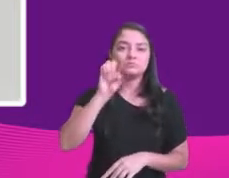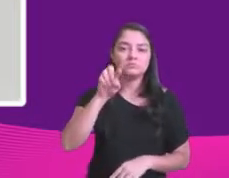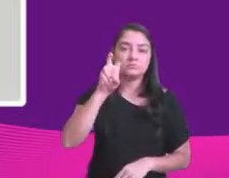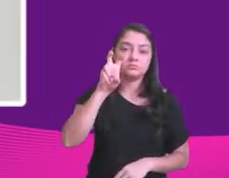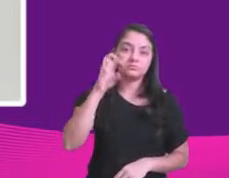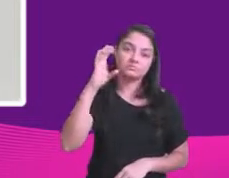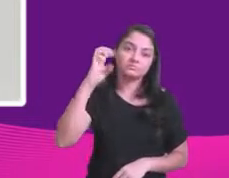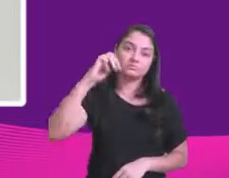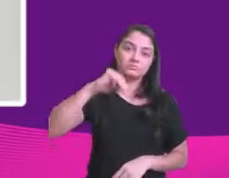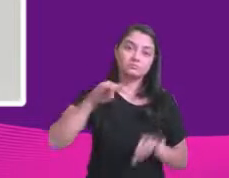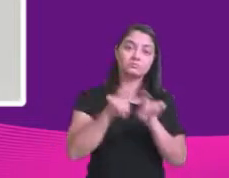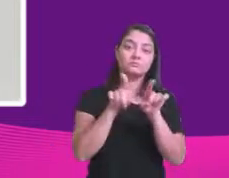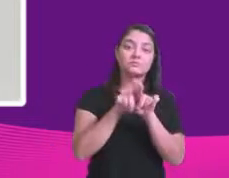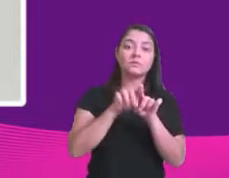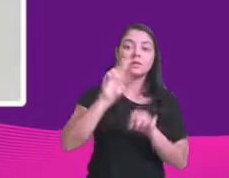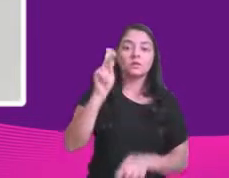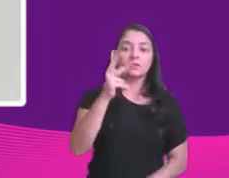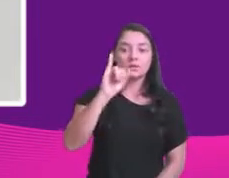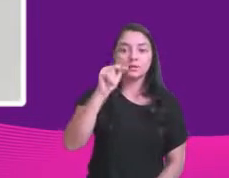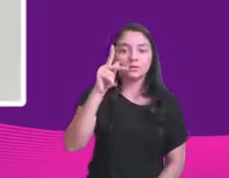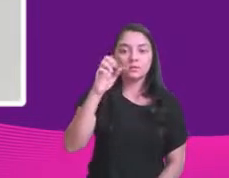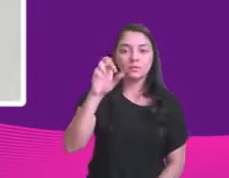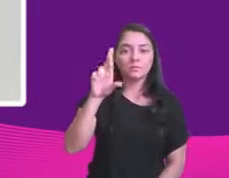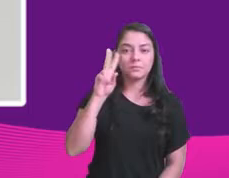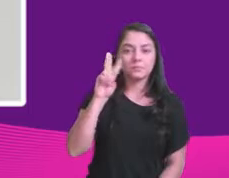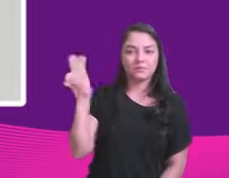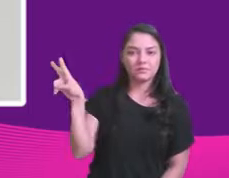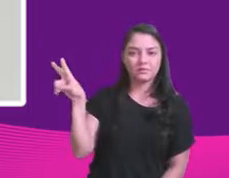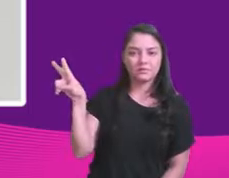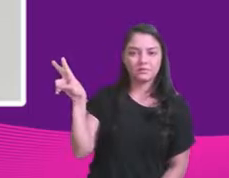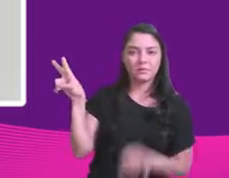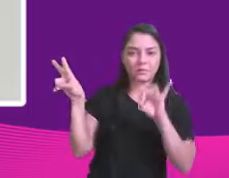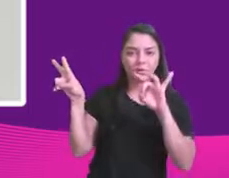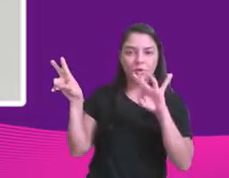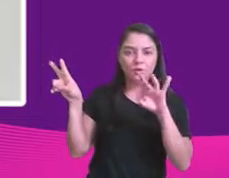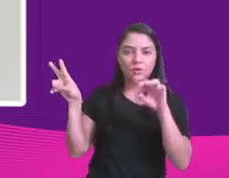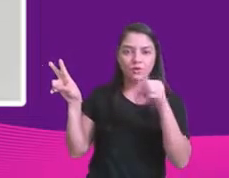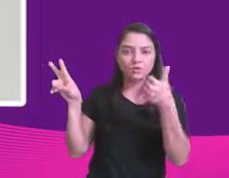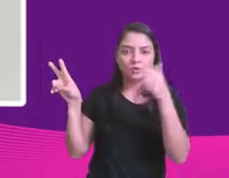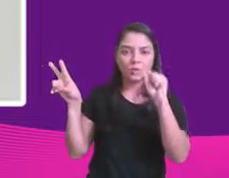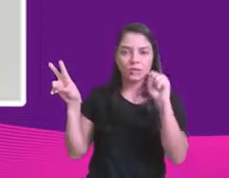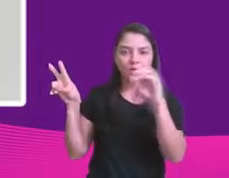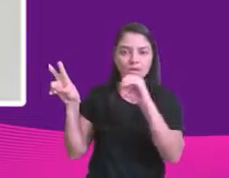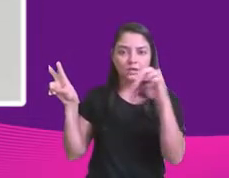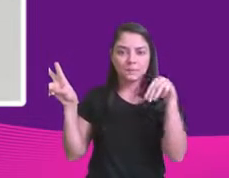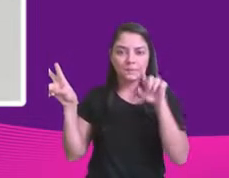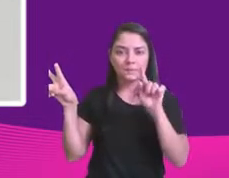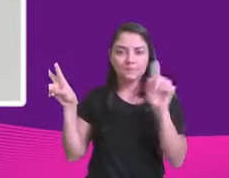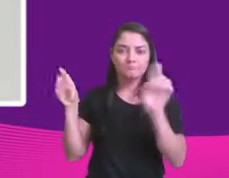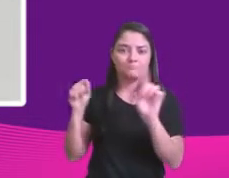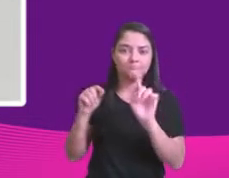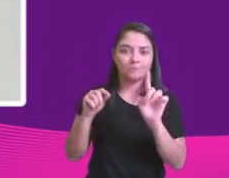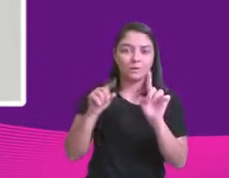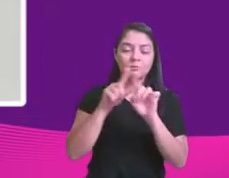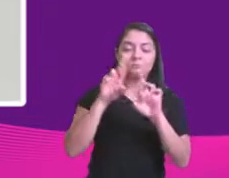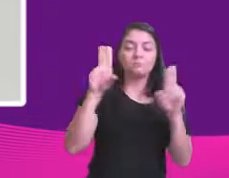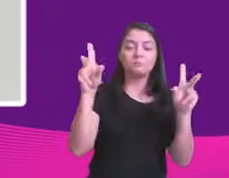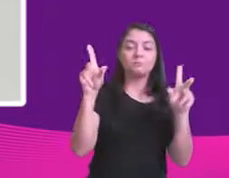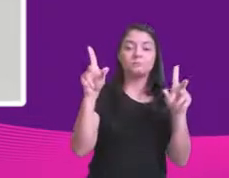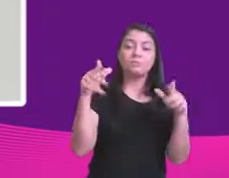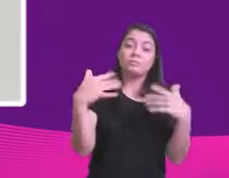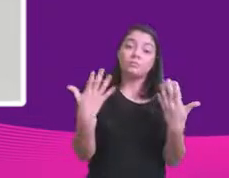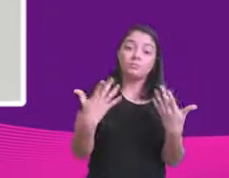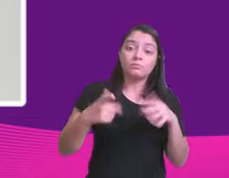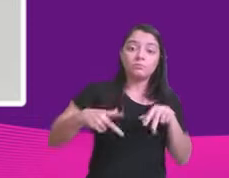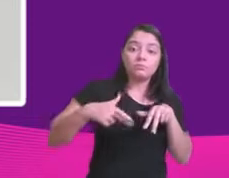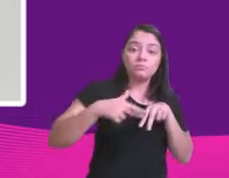hipertermoquimioterapia com carboplatina, já não mais cisplatina, na dose de 800 mg por metro quadrado, ou seguir com cirurgia com